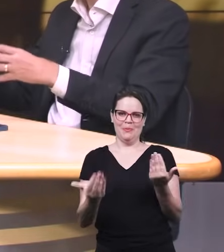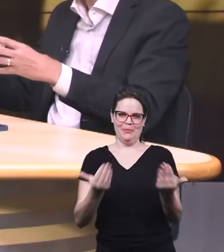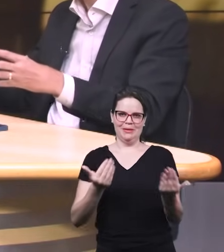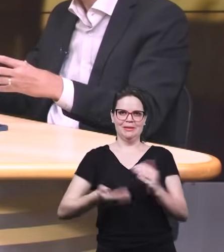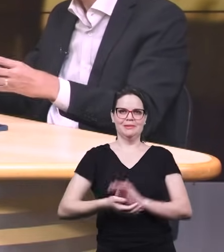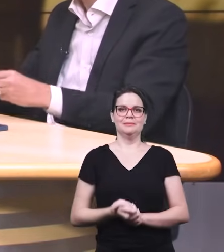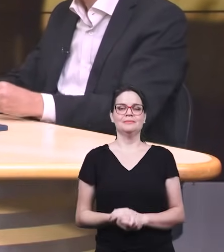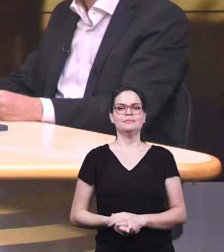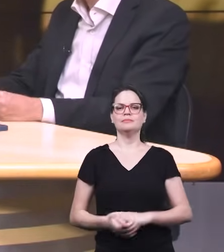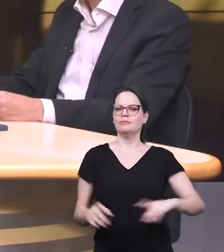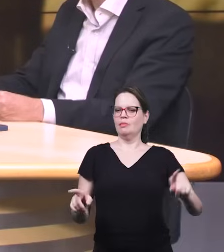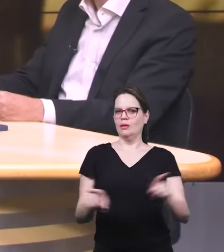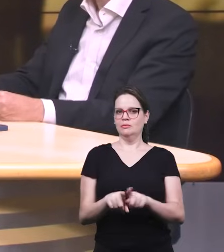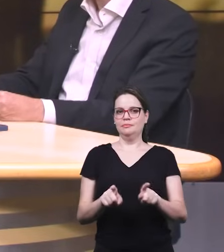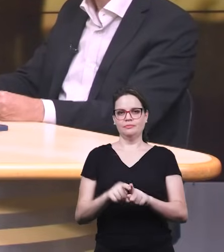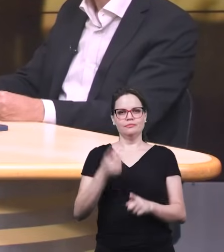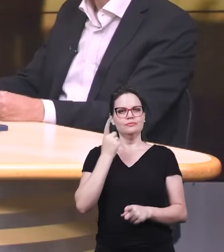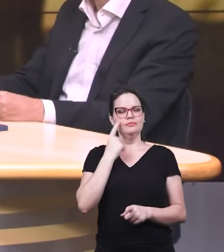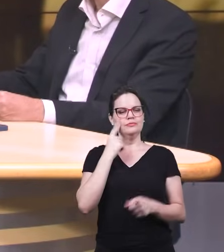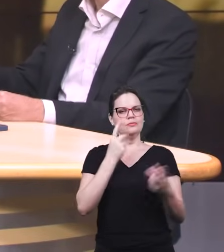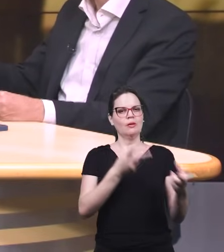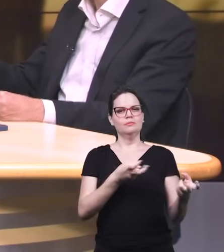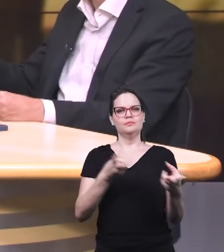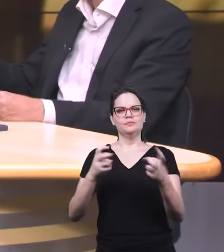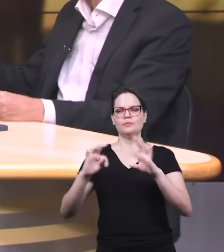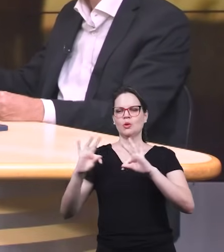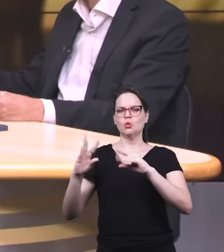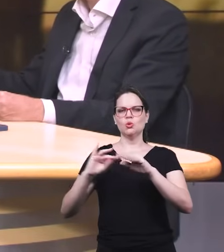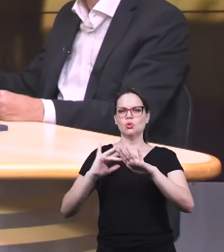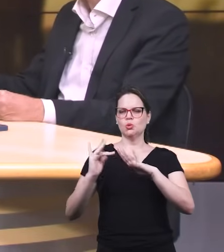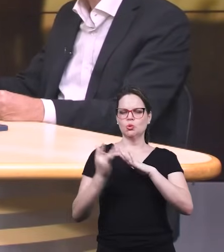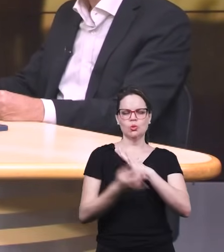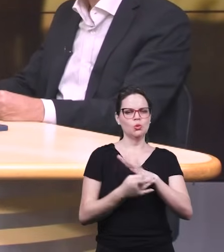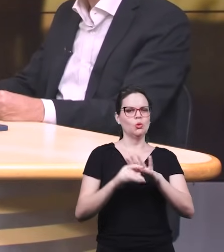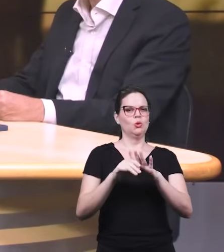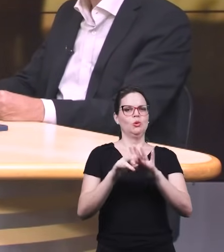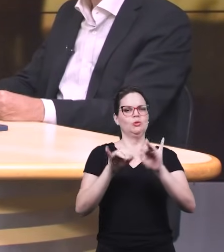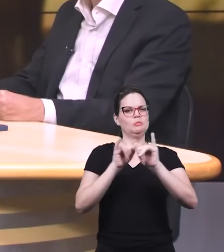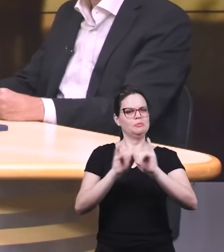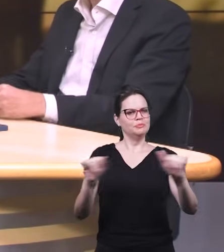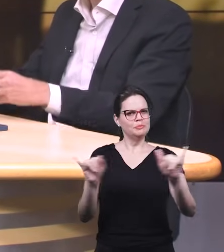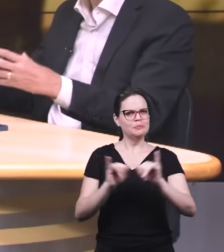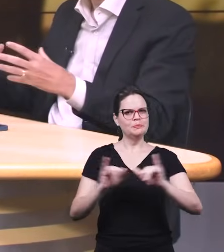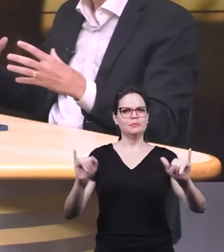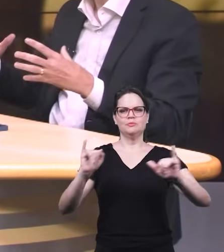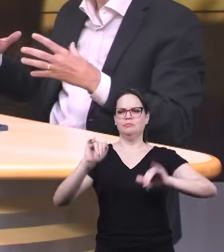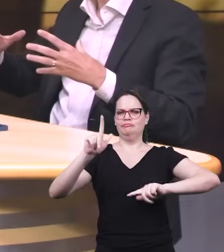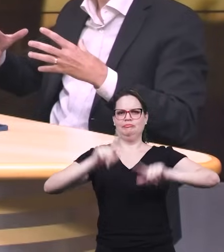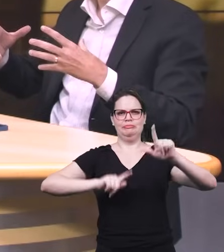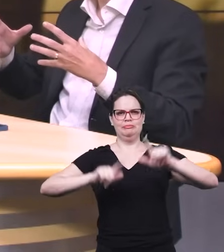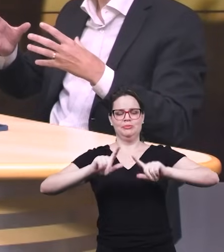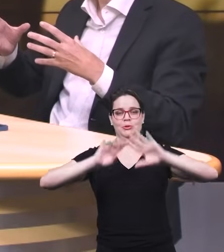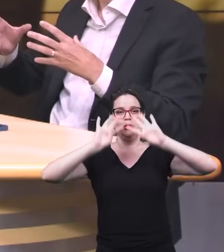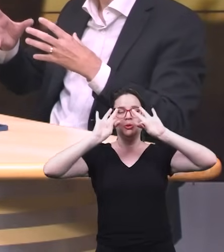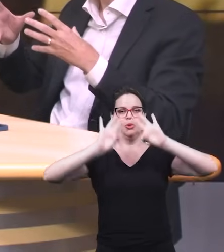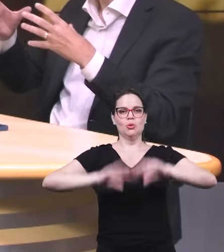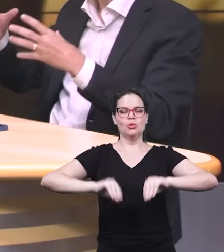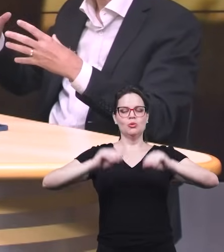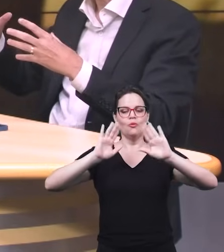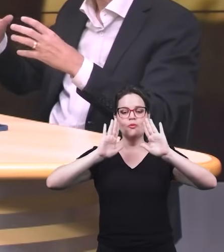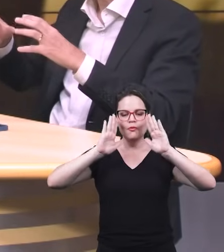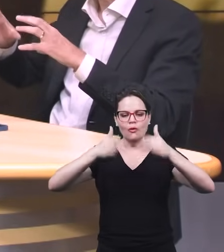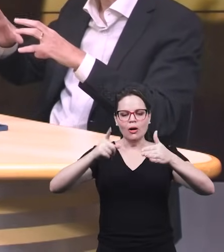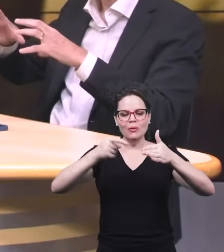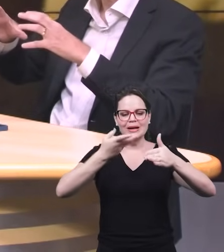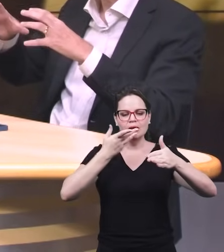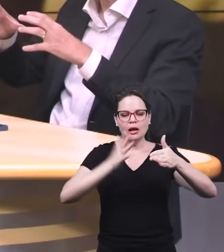a mídia, o trabalho comercial, tudo que é produzido visa muito a mente